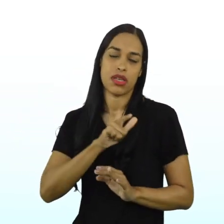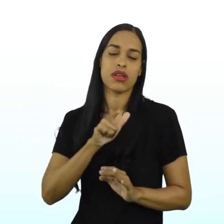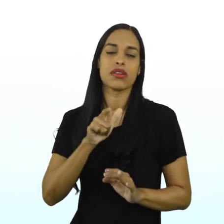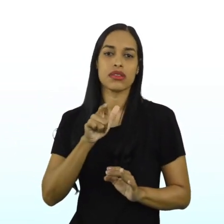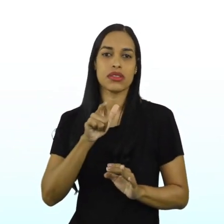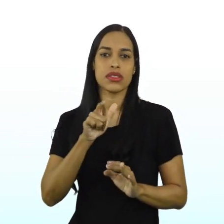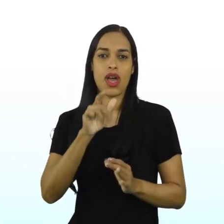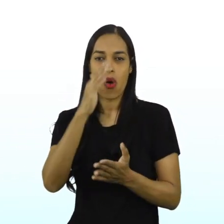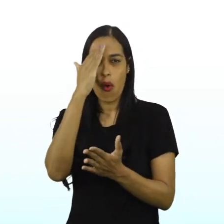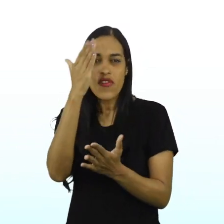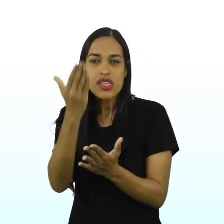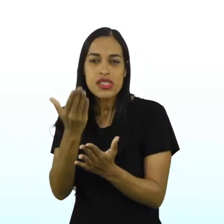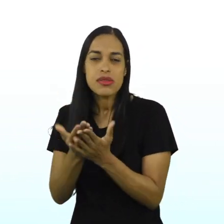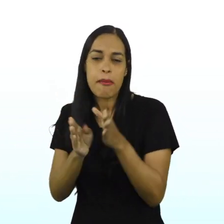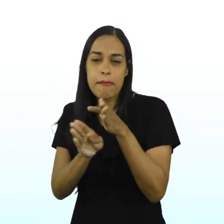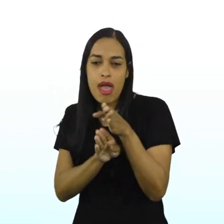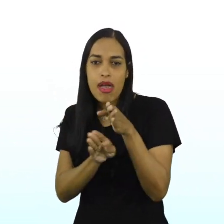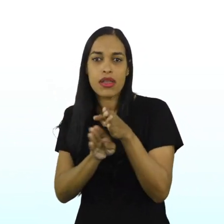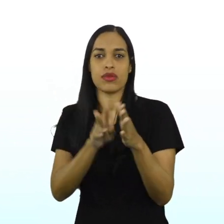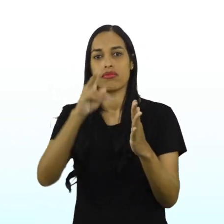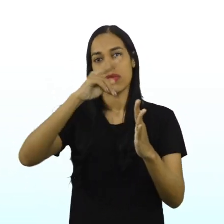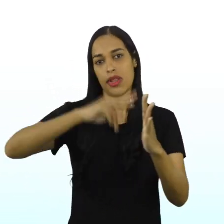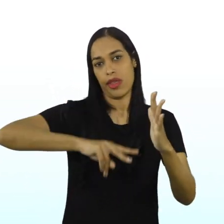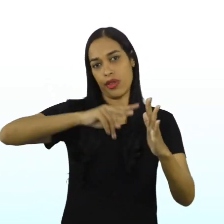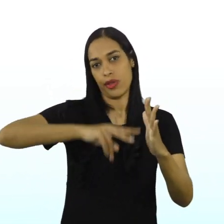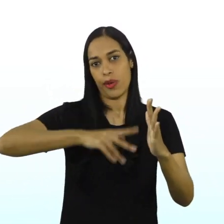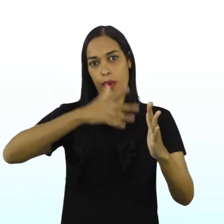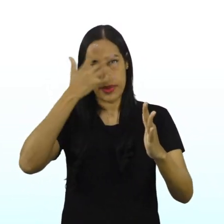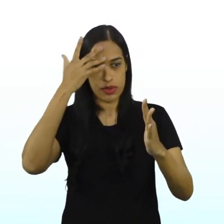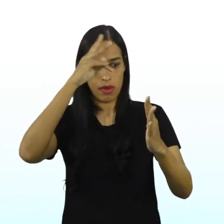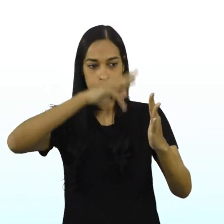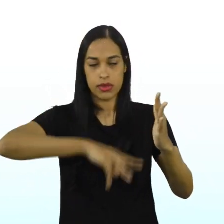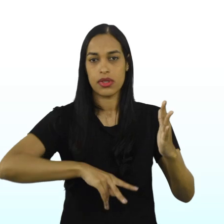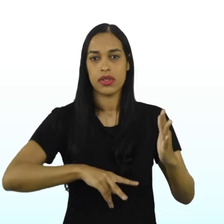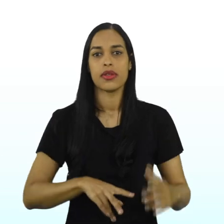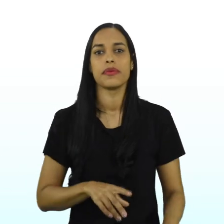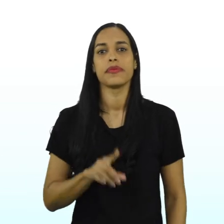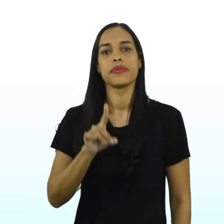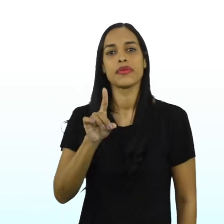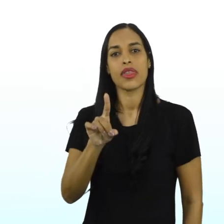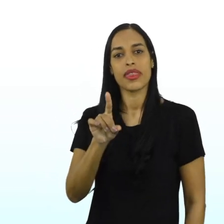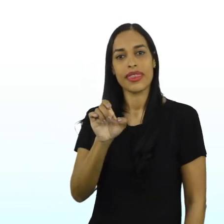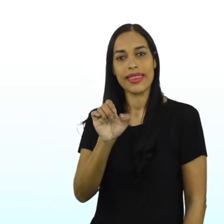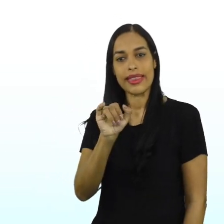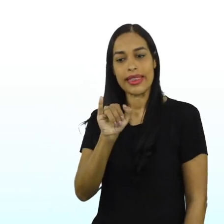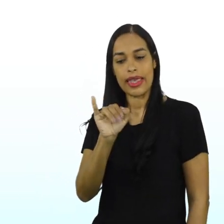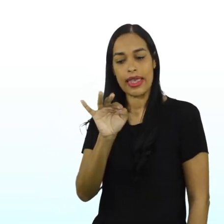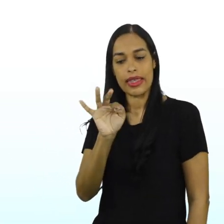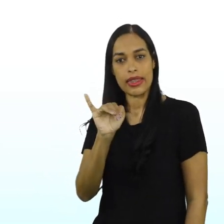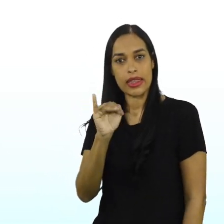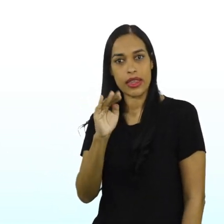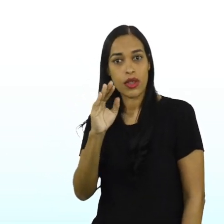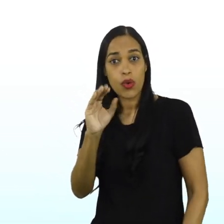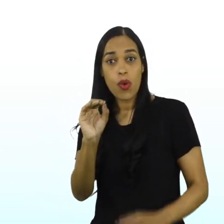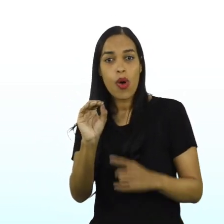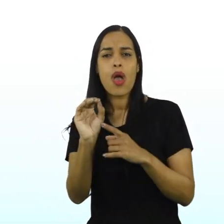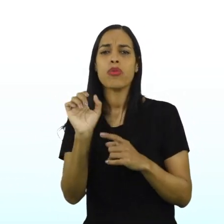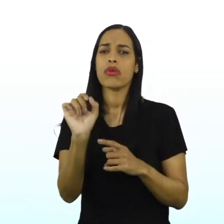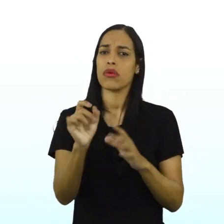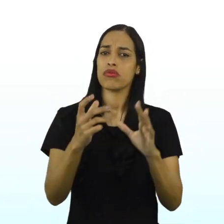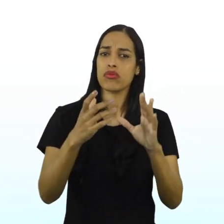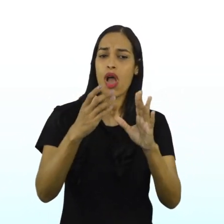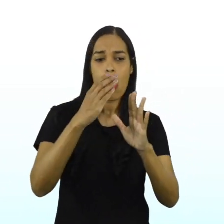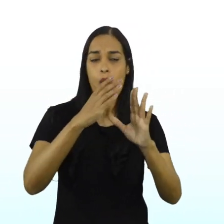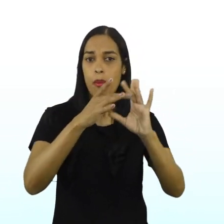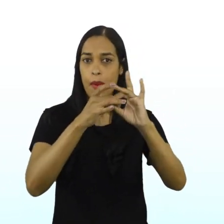leitor. Isso é chamado de deítico. Anota aí. Deítico é um elemento coesivo em que o referente está fora do